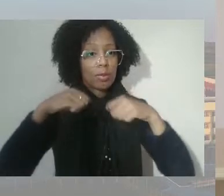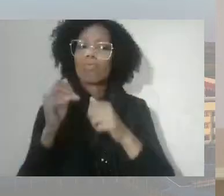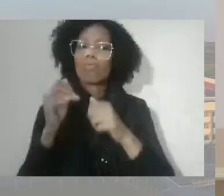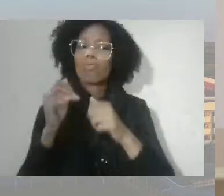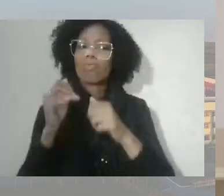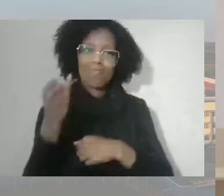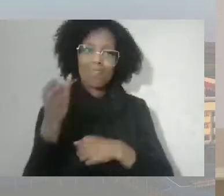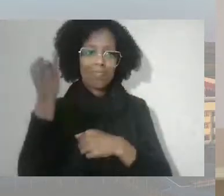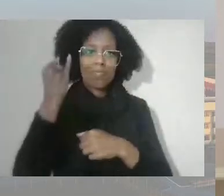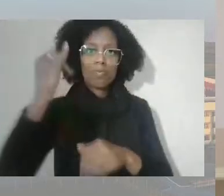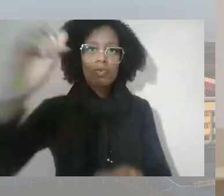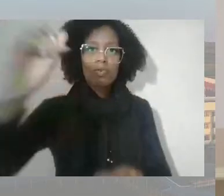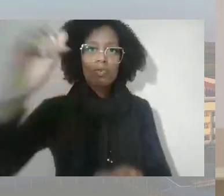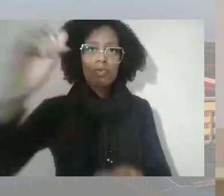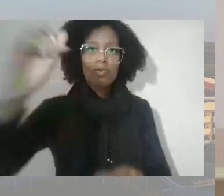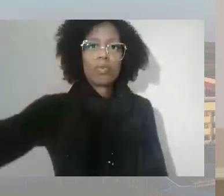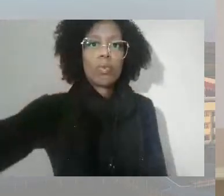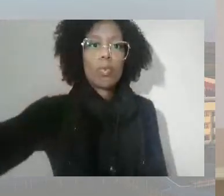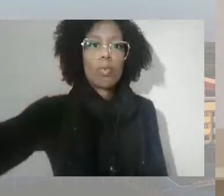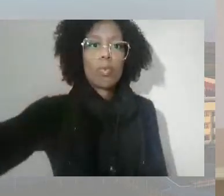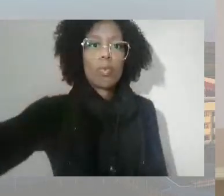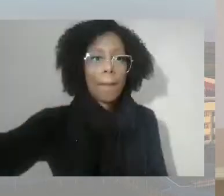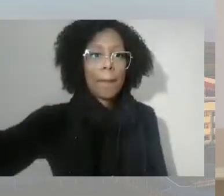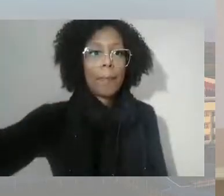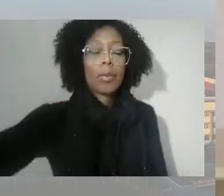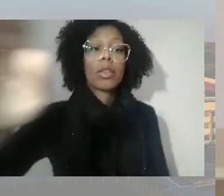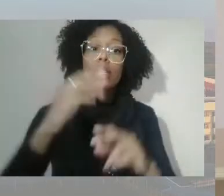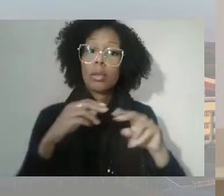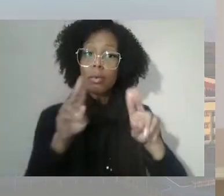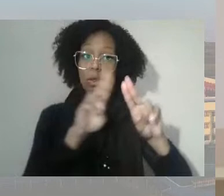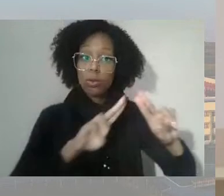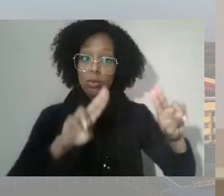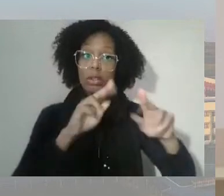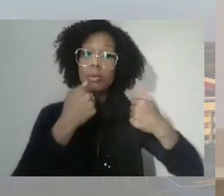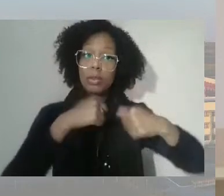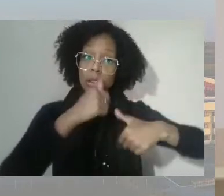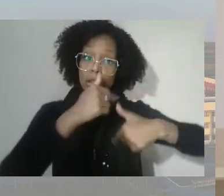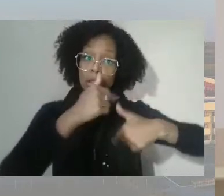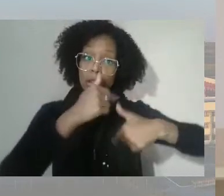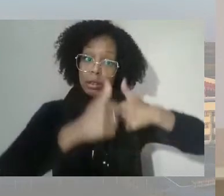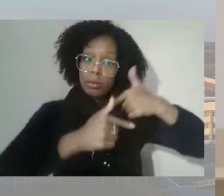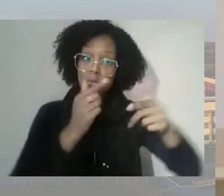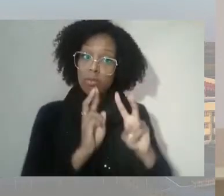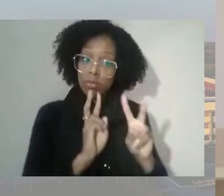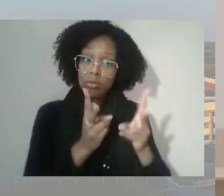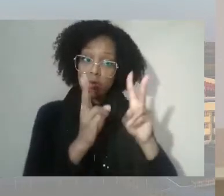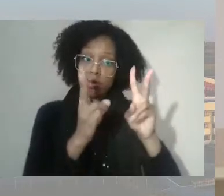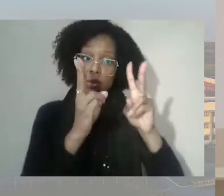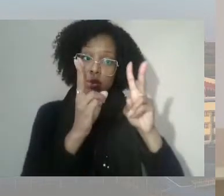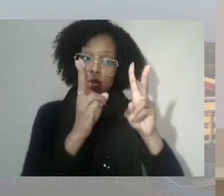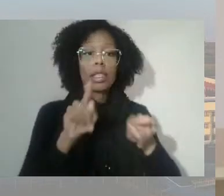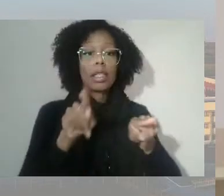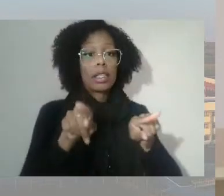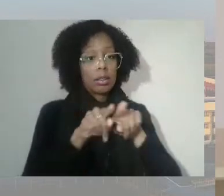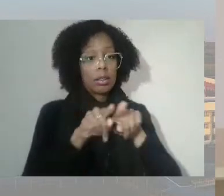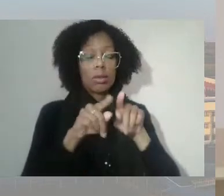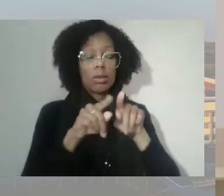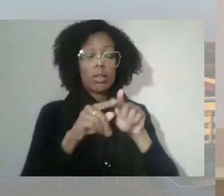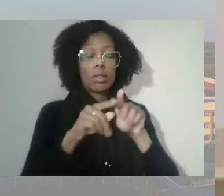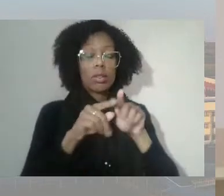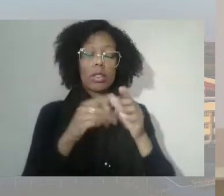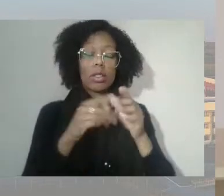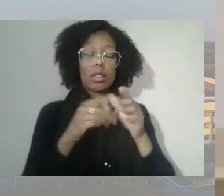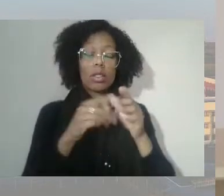trabalhando, né, da melhor forma e tendo a sua representatividade. Então, antes de colocar em votação, precisaria ver